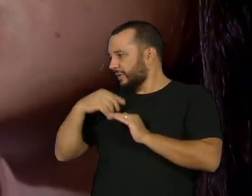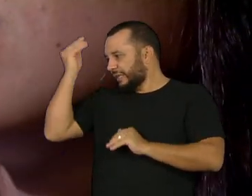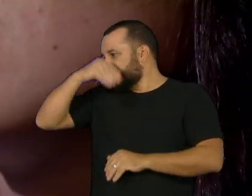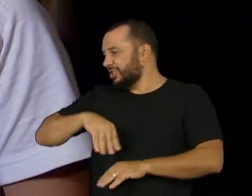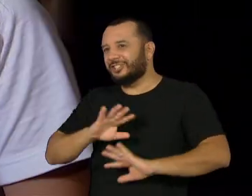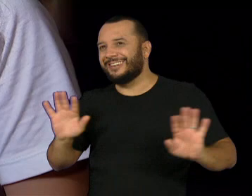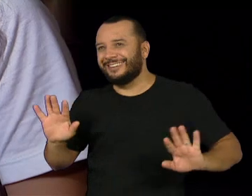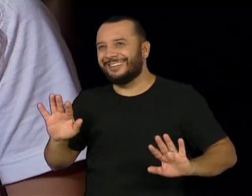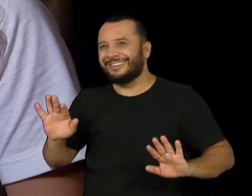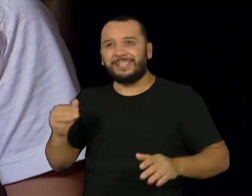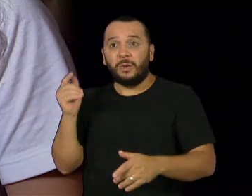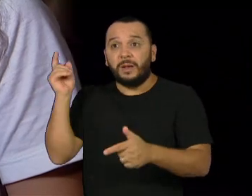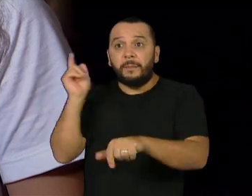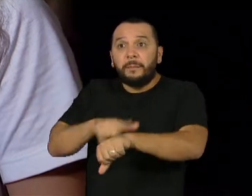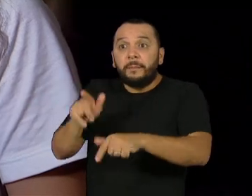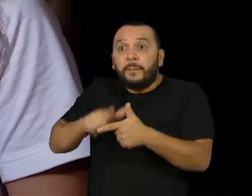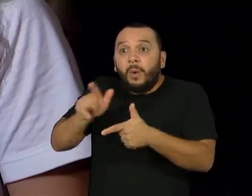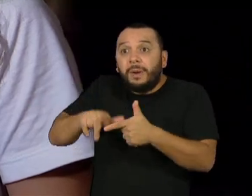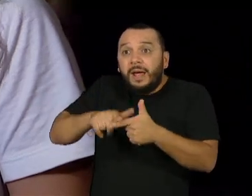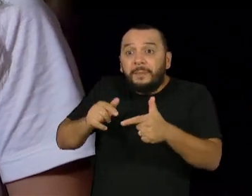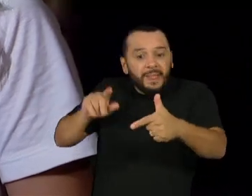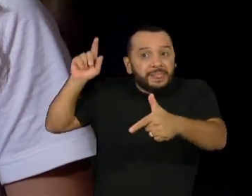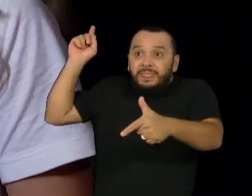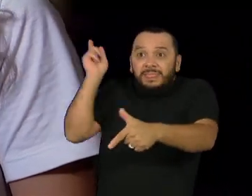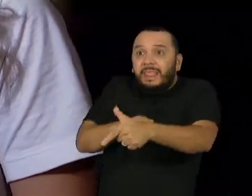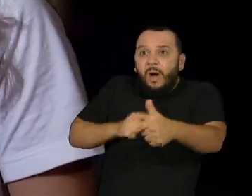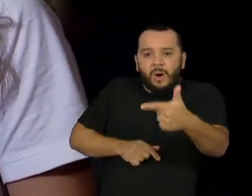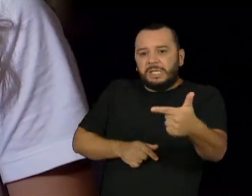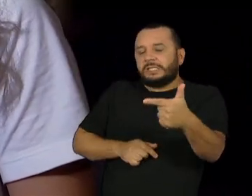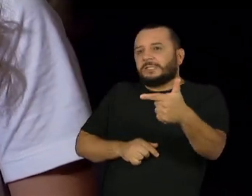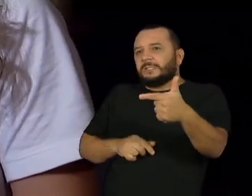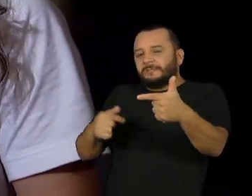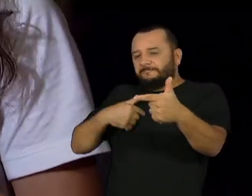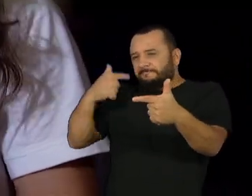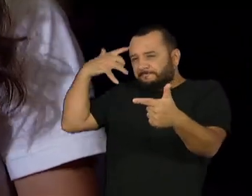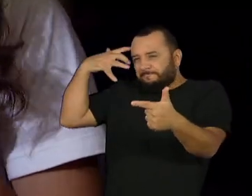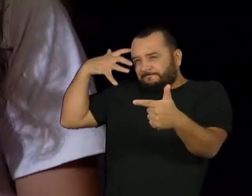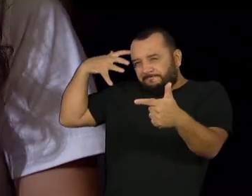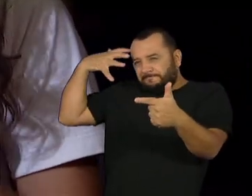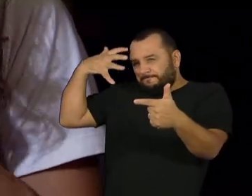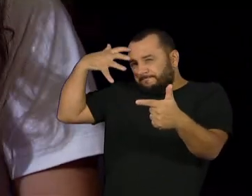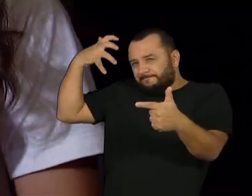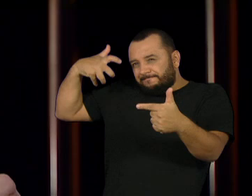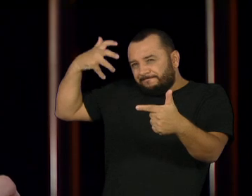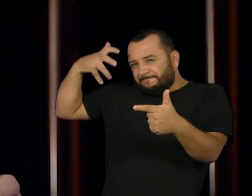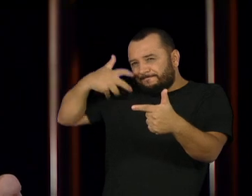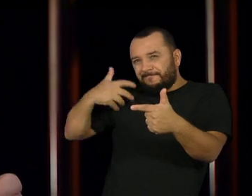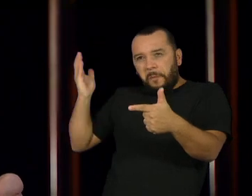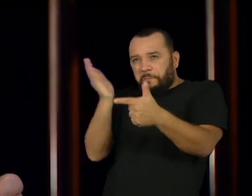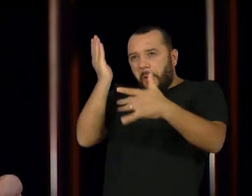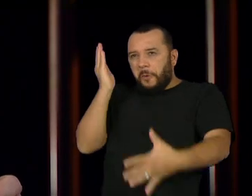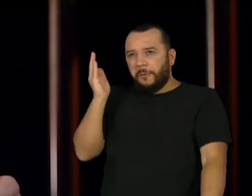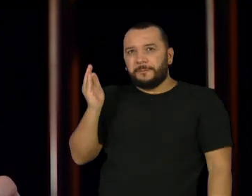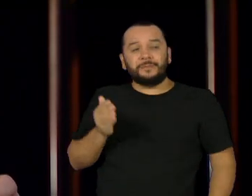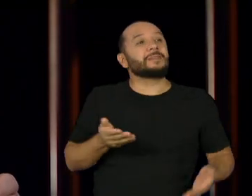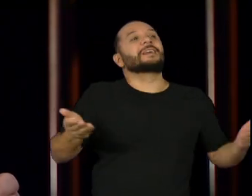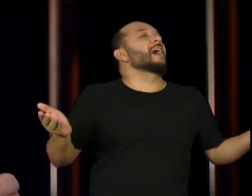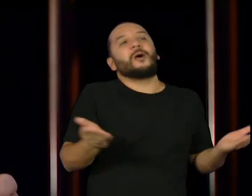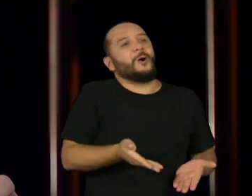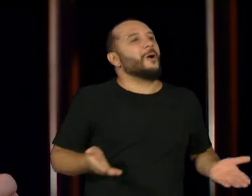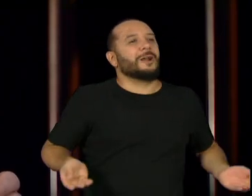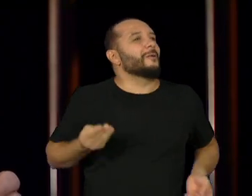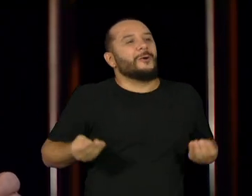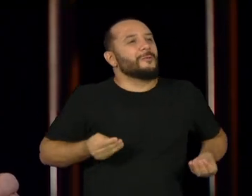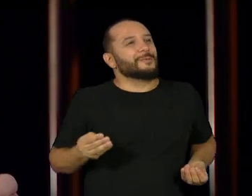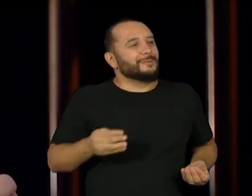partido. E eu nunca teria descoberto que eu era capaz de resolver os problemas que foram aparecendo. E agora que você partiu,